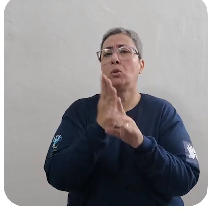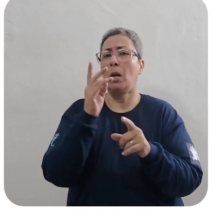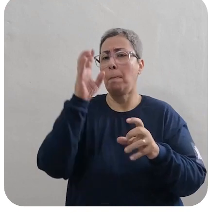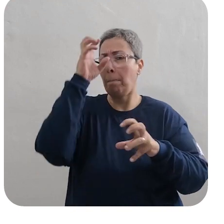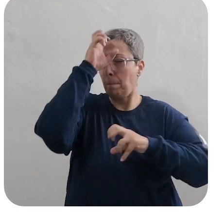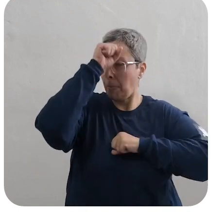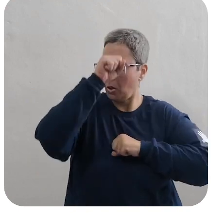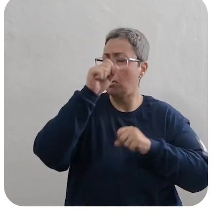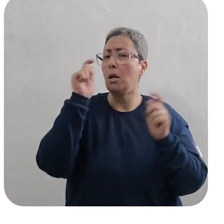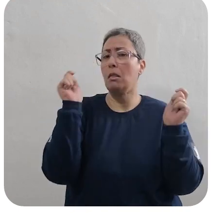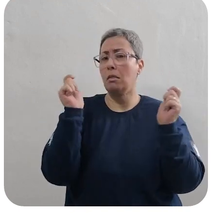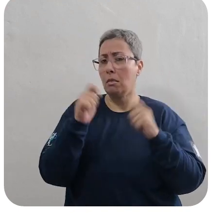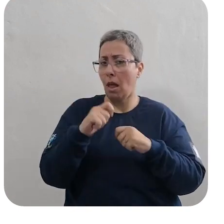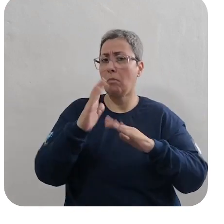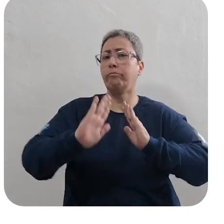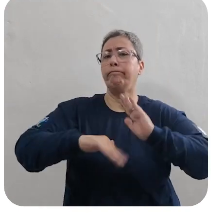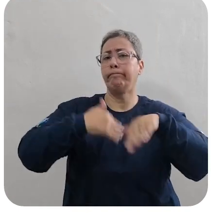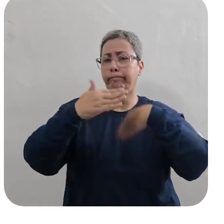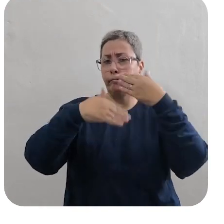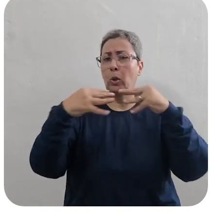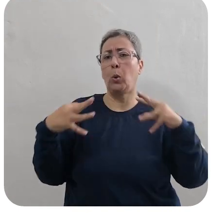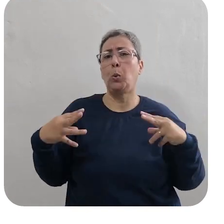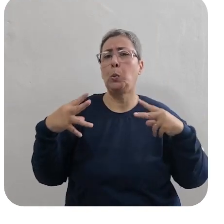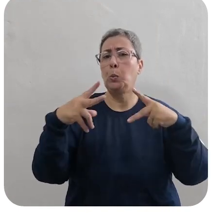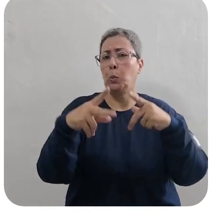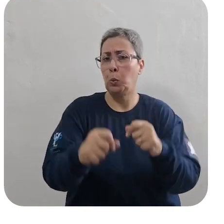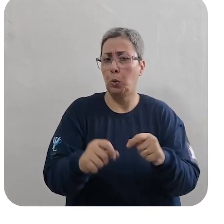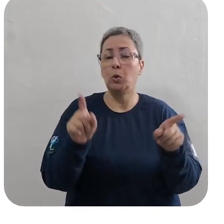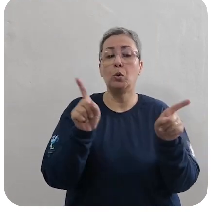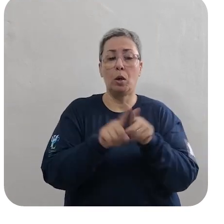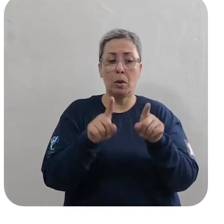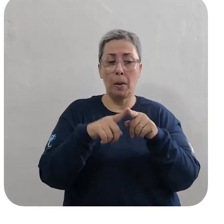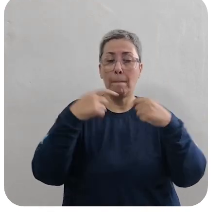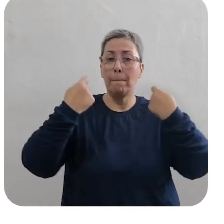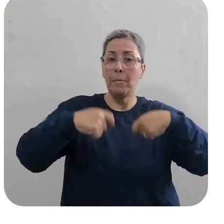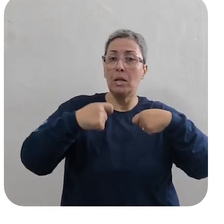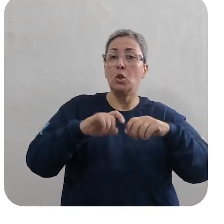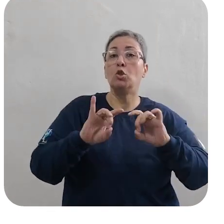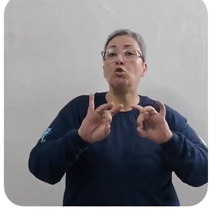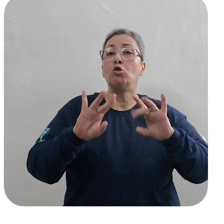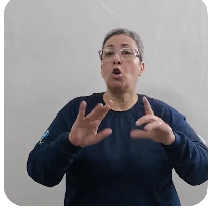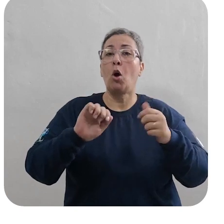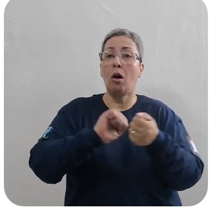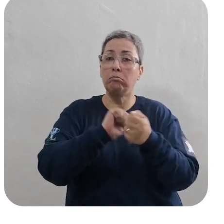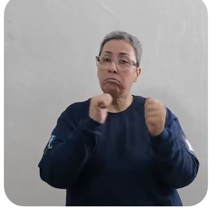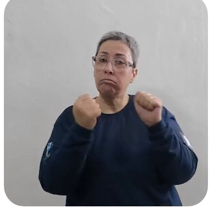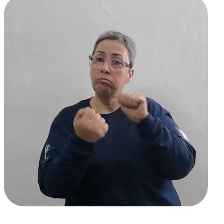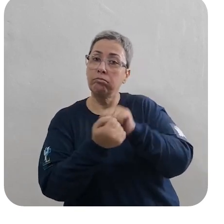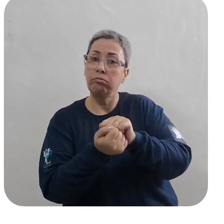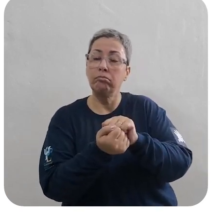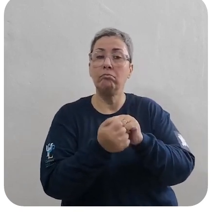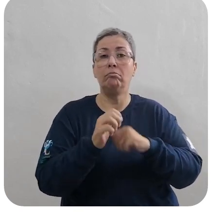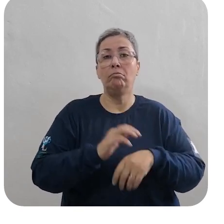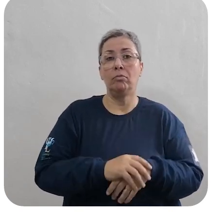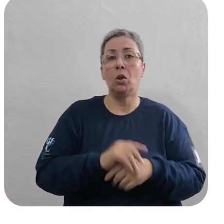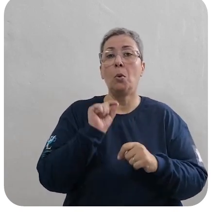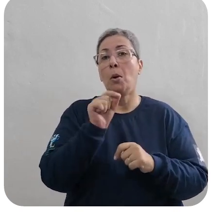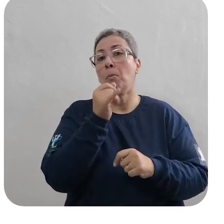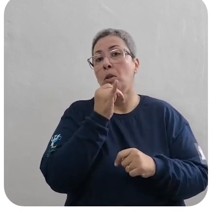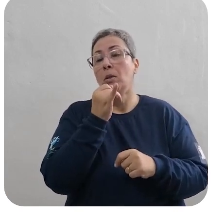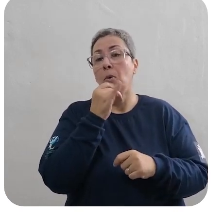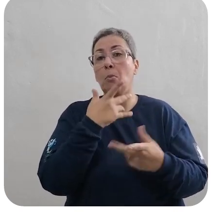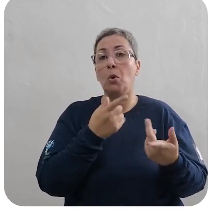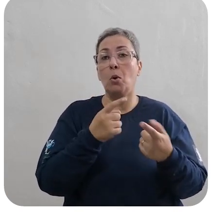encontraremos aprendizagens que poderão ser desenvolvidas por todos, sendo necessário apenas fazer adequações,